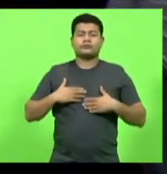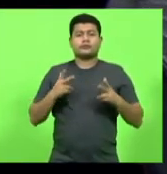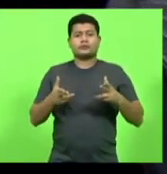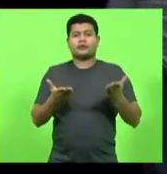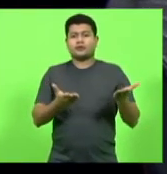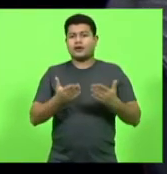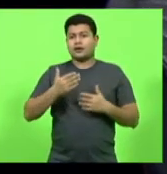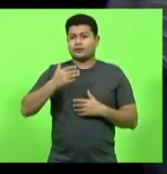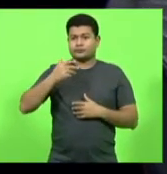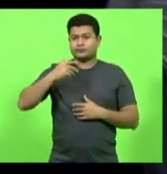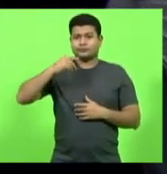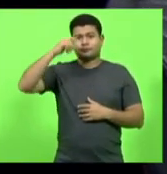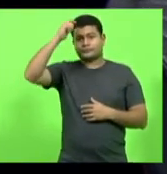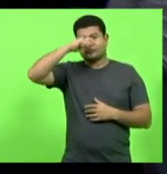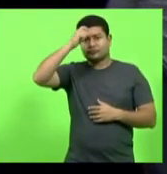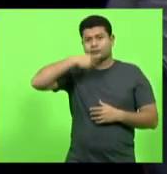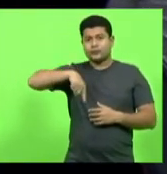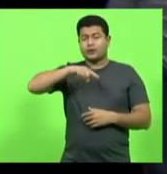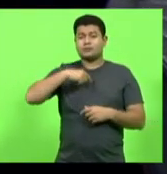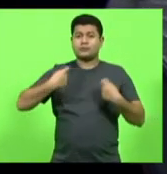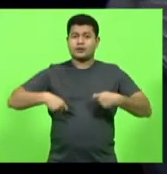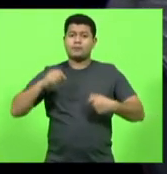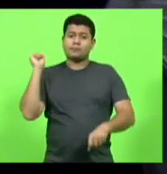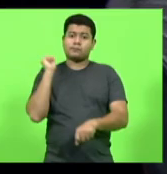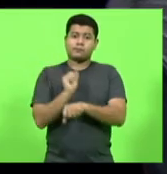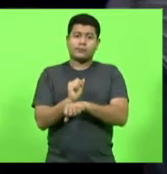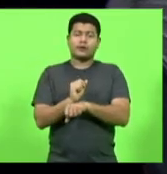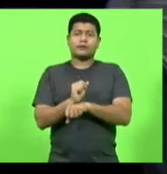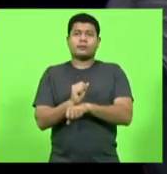falou. E nós temos que parar com esse negócio de